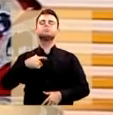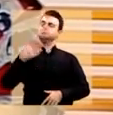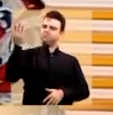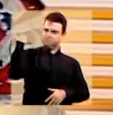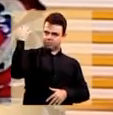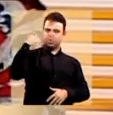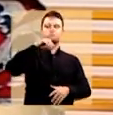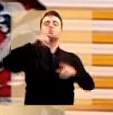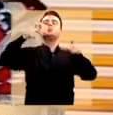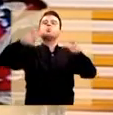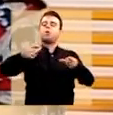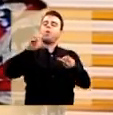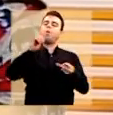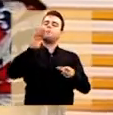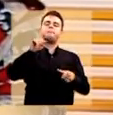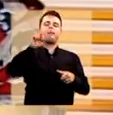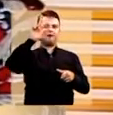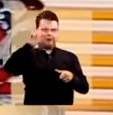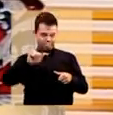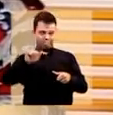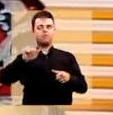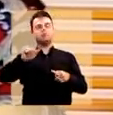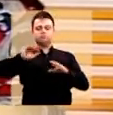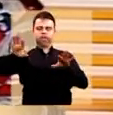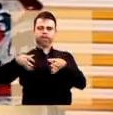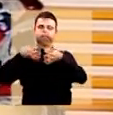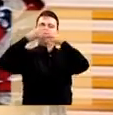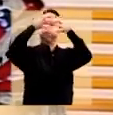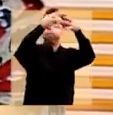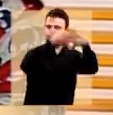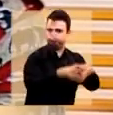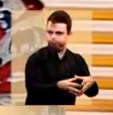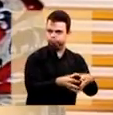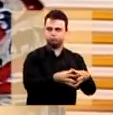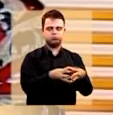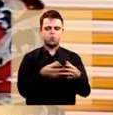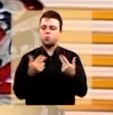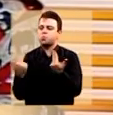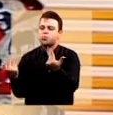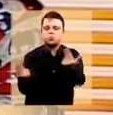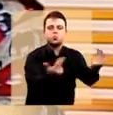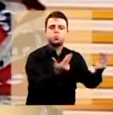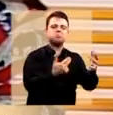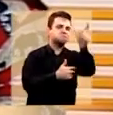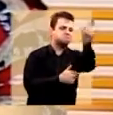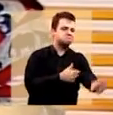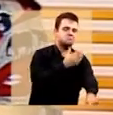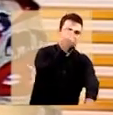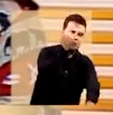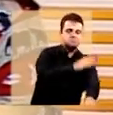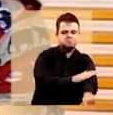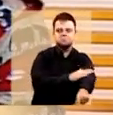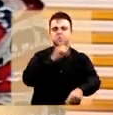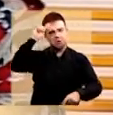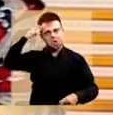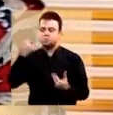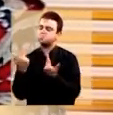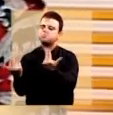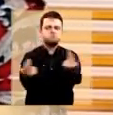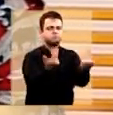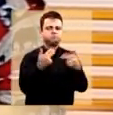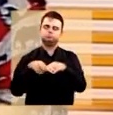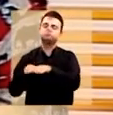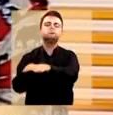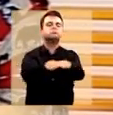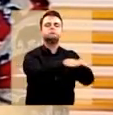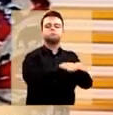Centro Cultural, um espaço de diálogo, porque ele era gerido de forma igualitária por negros e brancos, né? Mas que